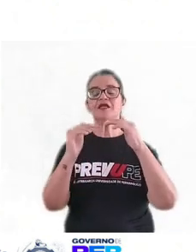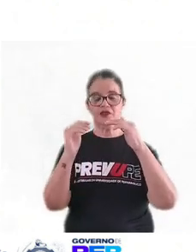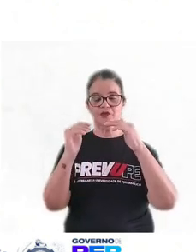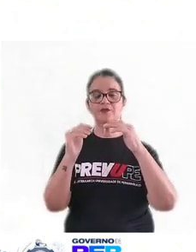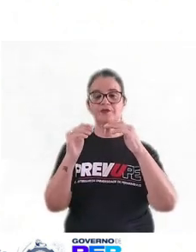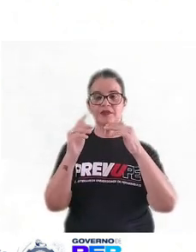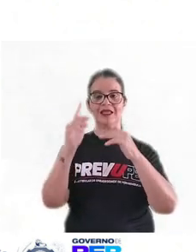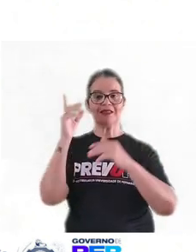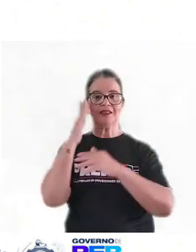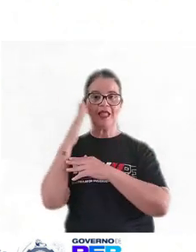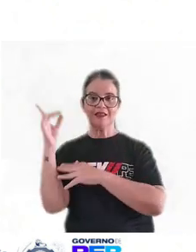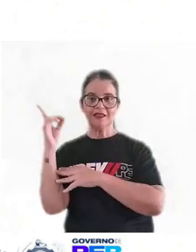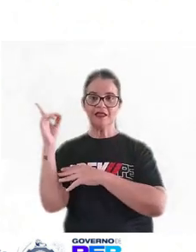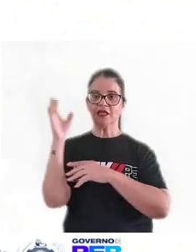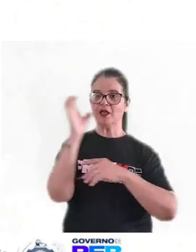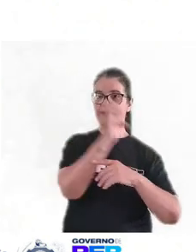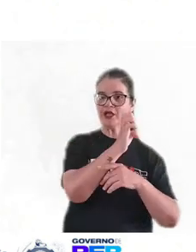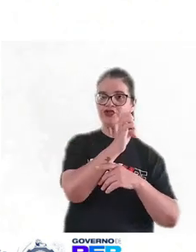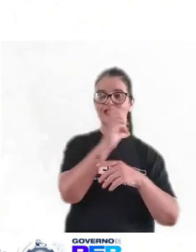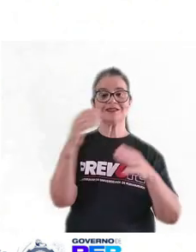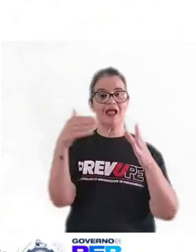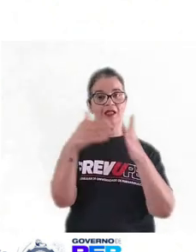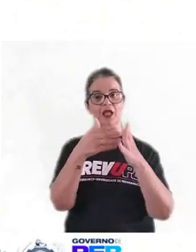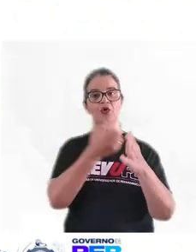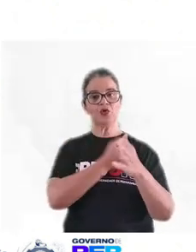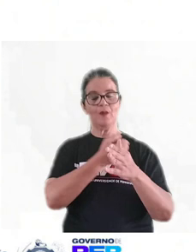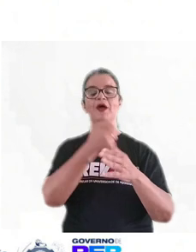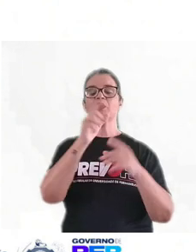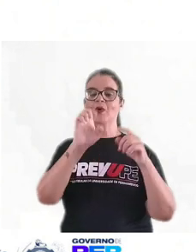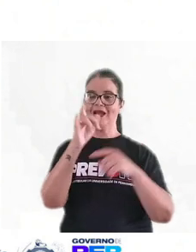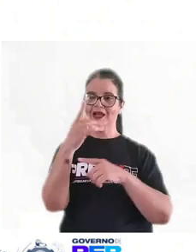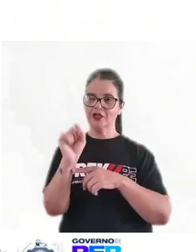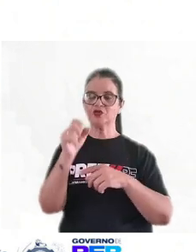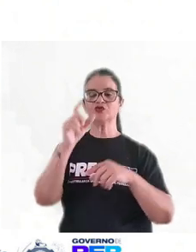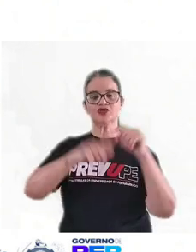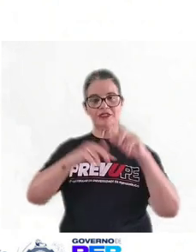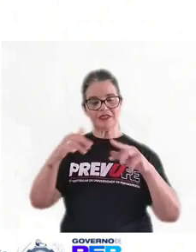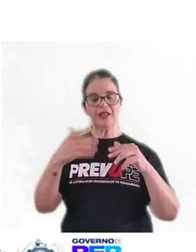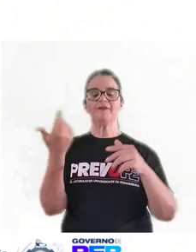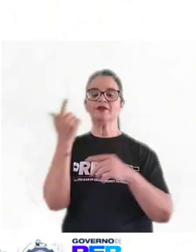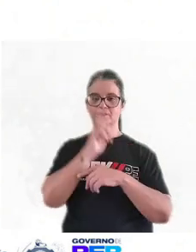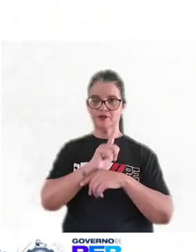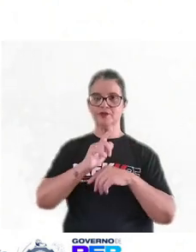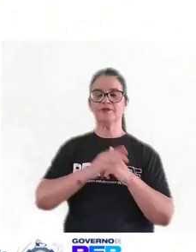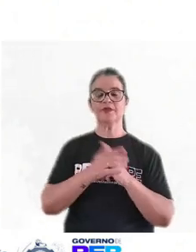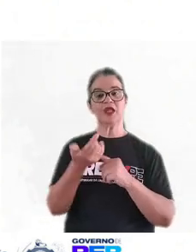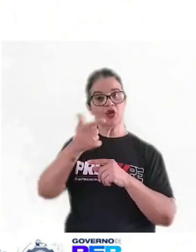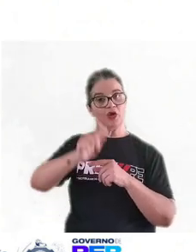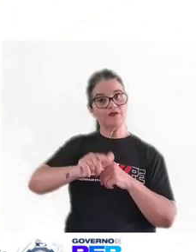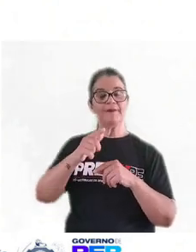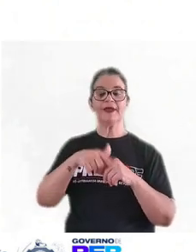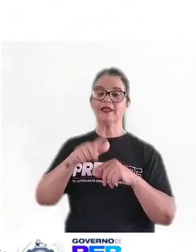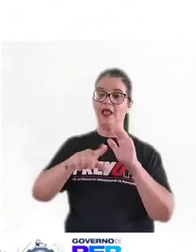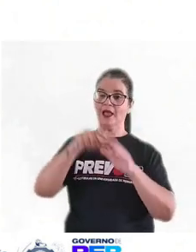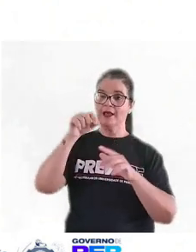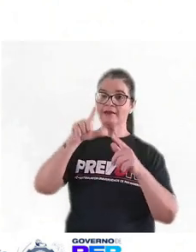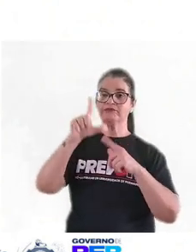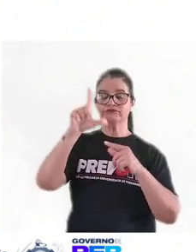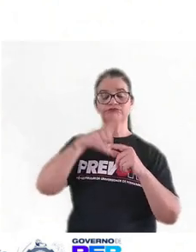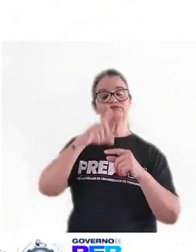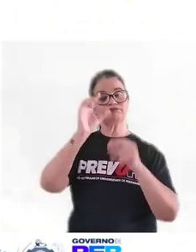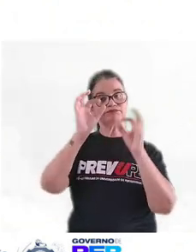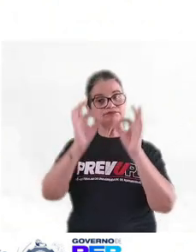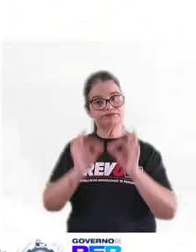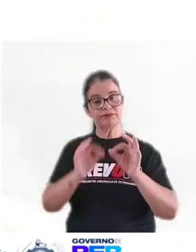diagonalmente da direita para a esquerda, até atingir o número de elétrons desse elemento. Então, novamente,